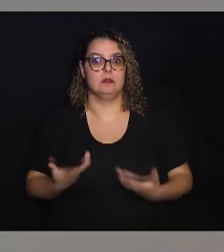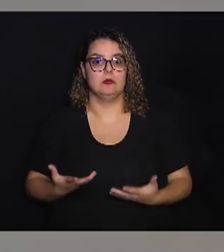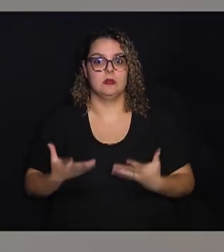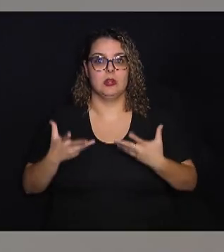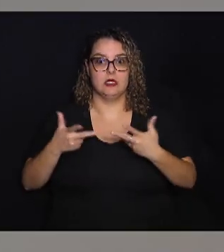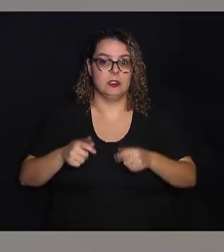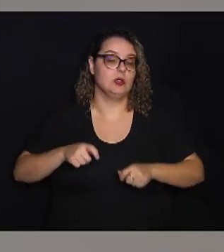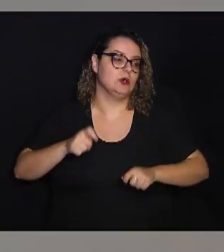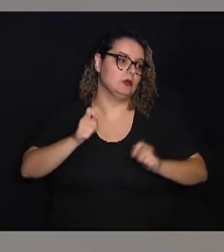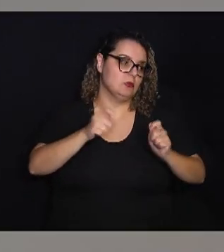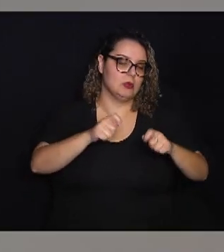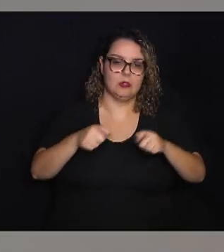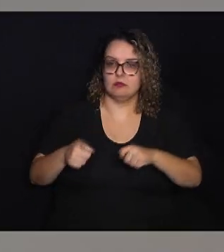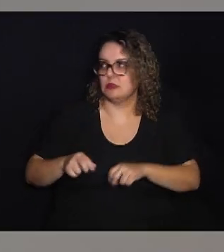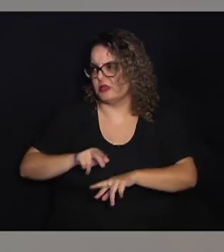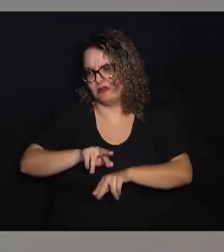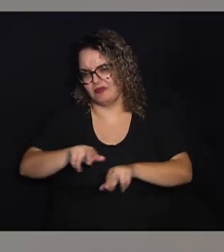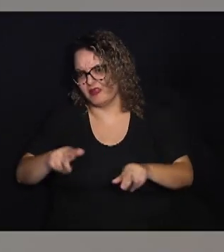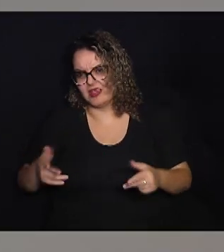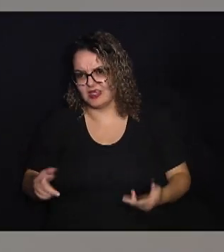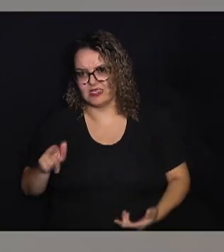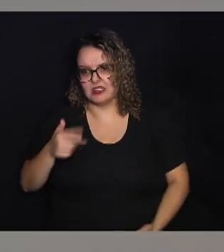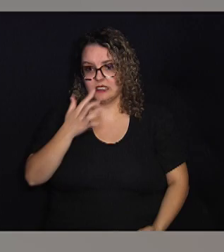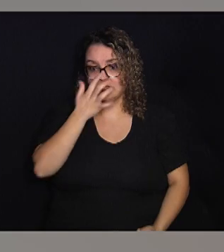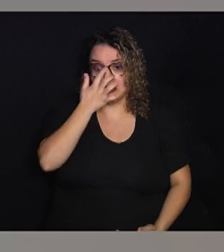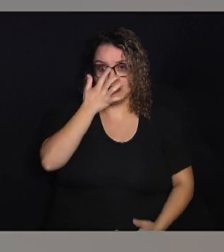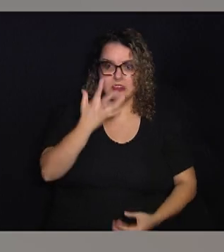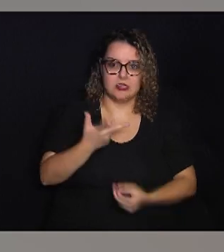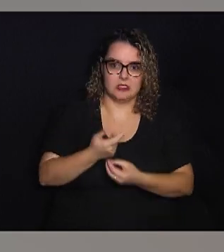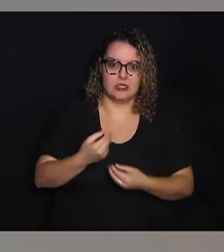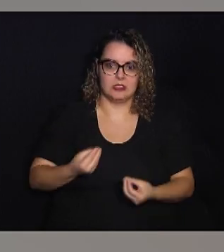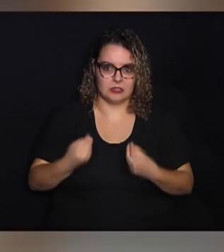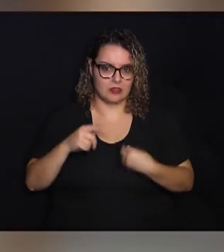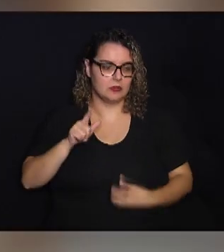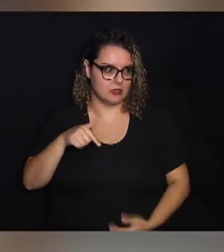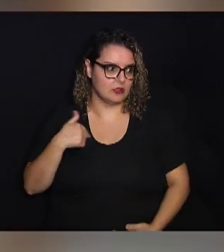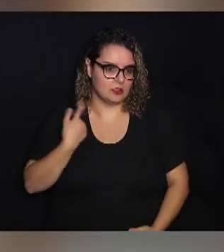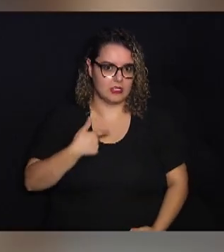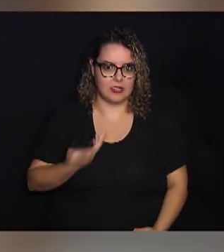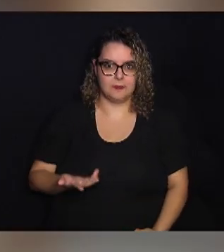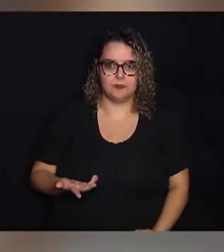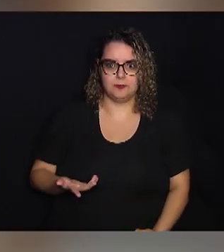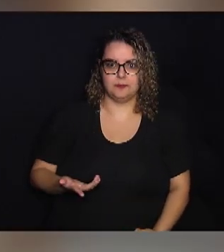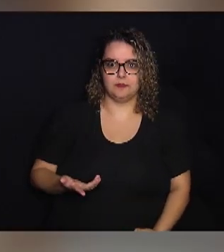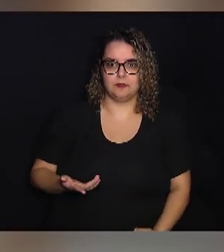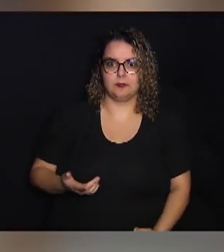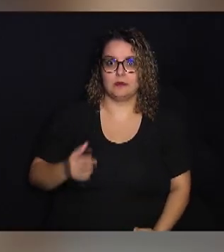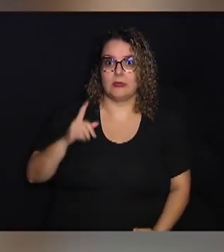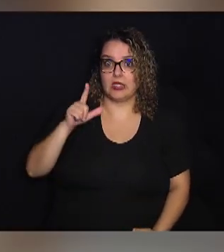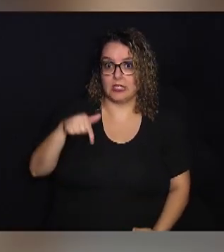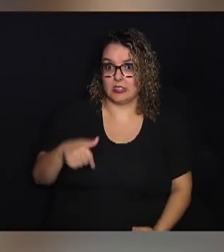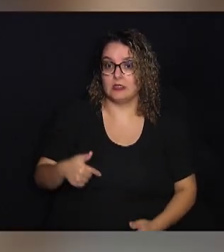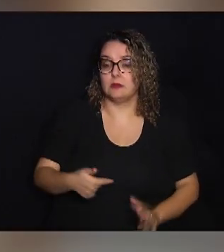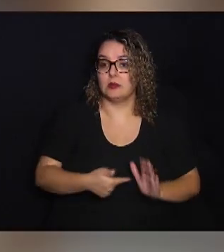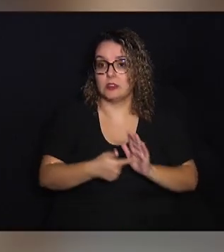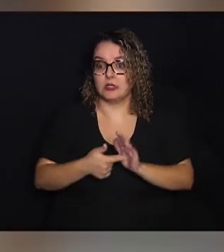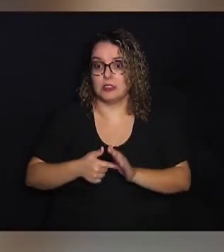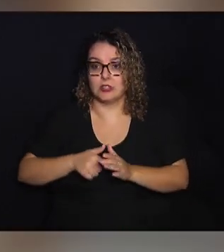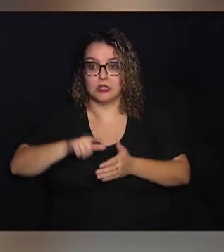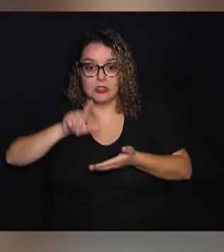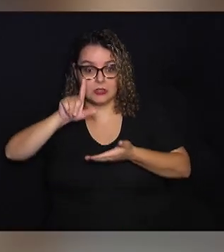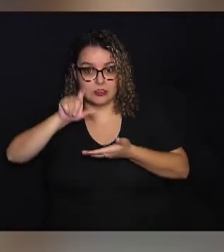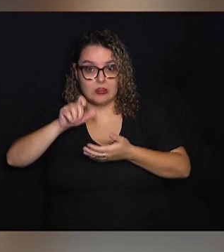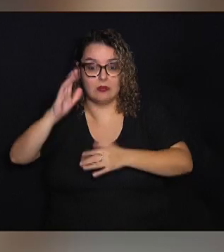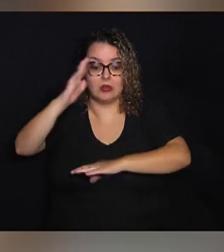as infinitas possibilidades que a arte traz para a gente, né? E depois desse espetáculo, da foto da